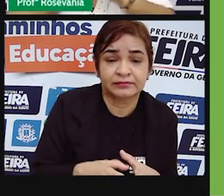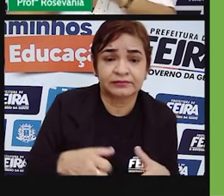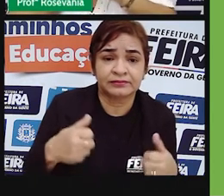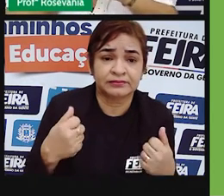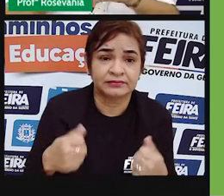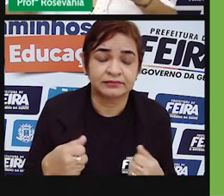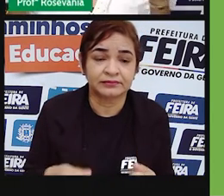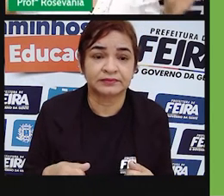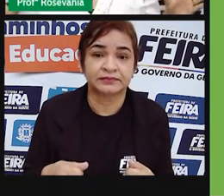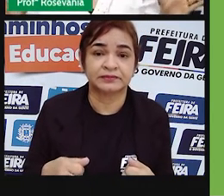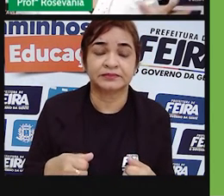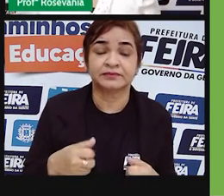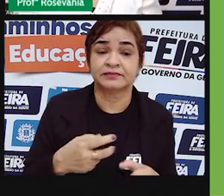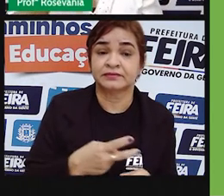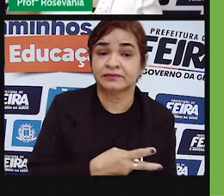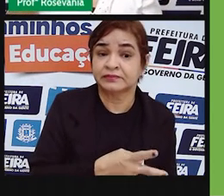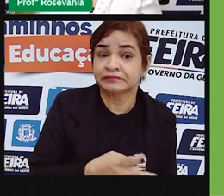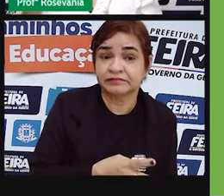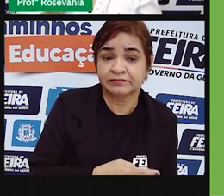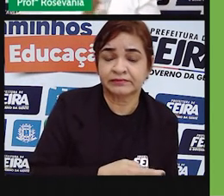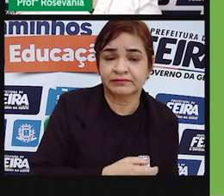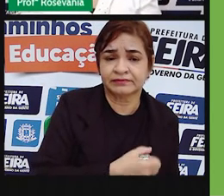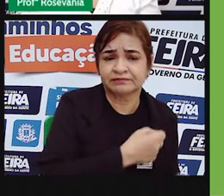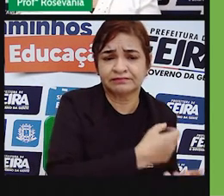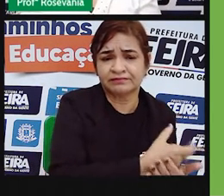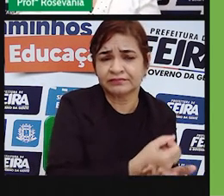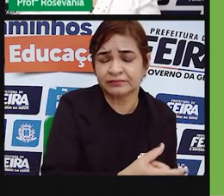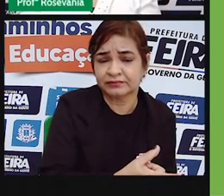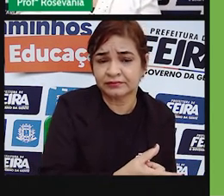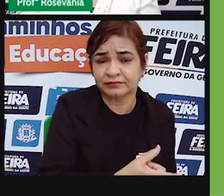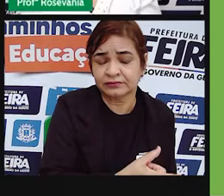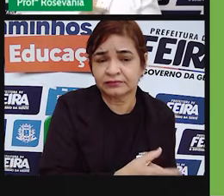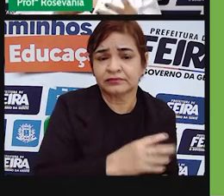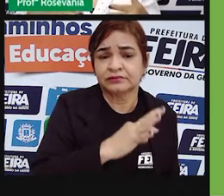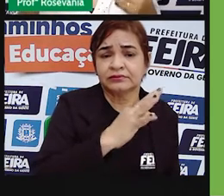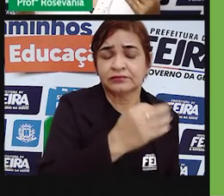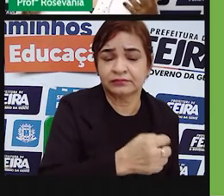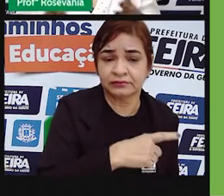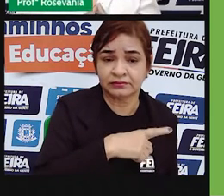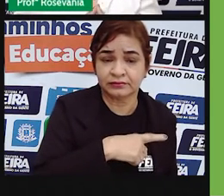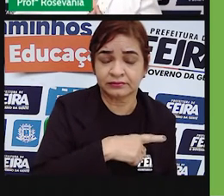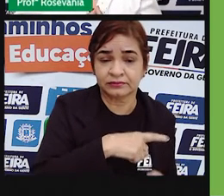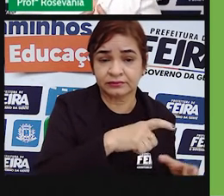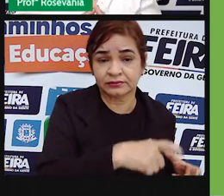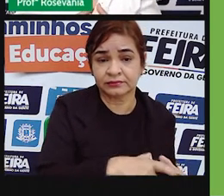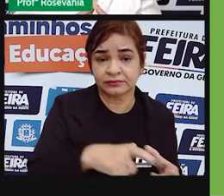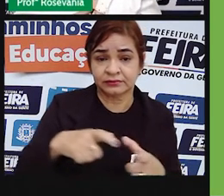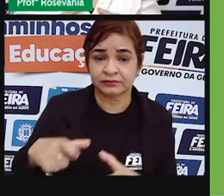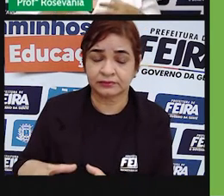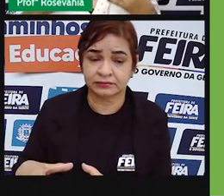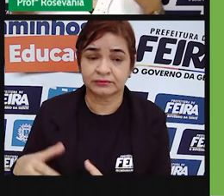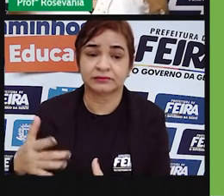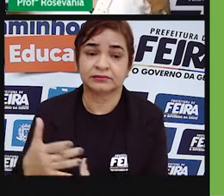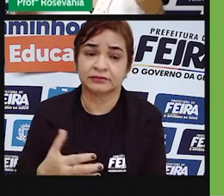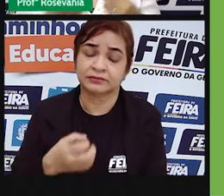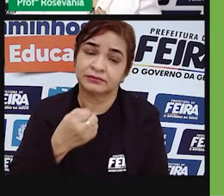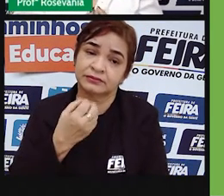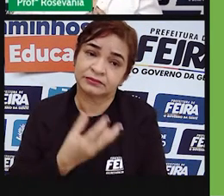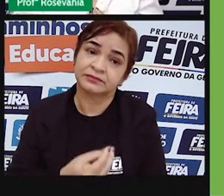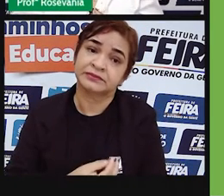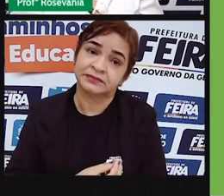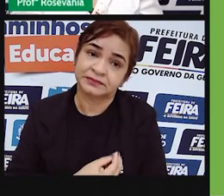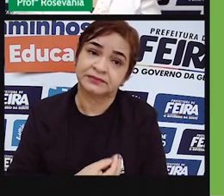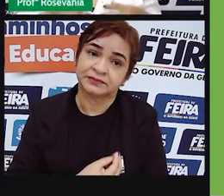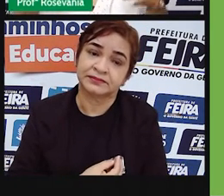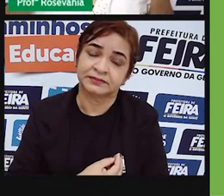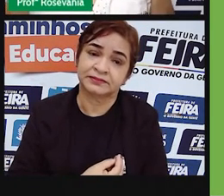avisa acaba decidindo o gunder tudo ir embora procurar né é melhorar a seguir em outra cidade a gente sabe que isso tem uma